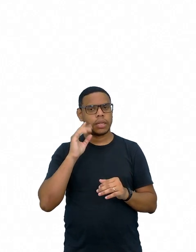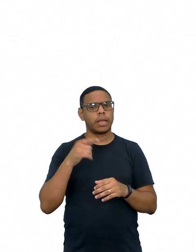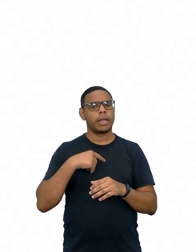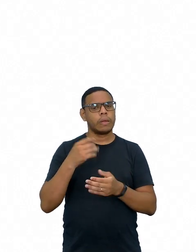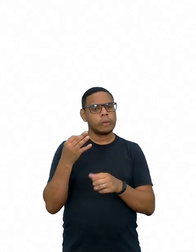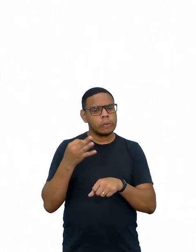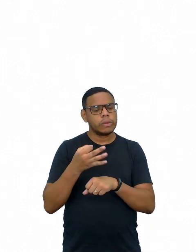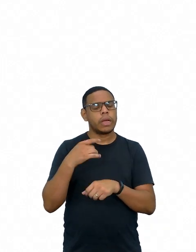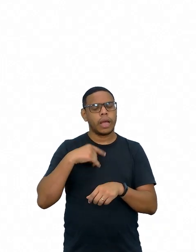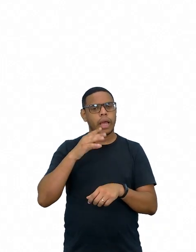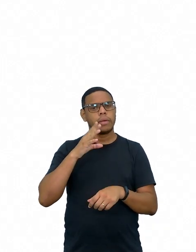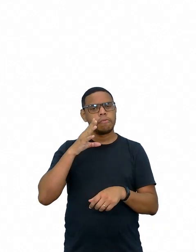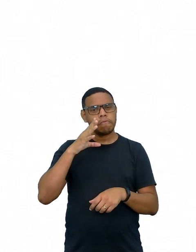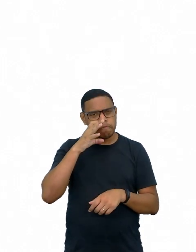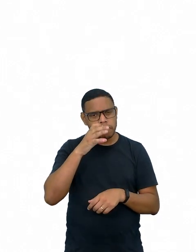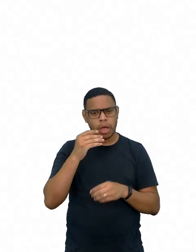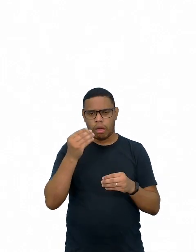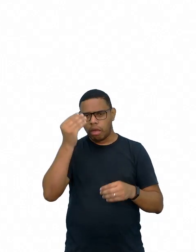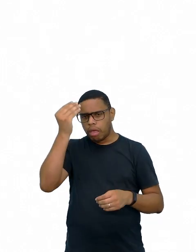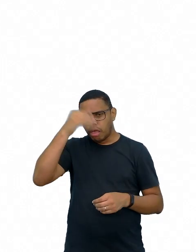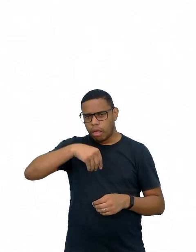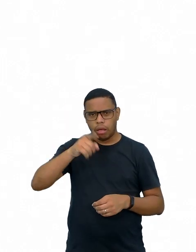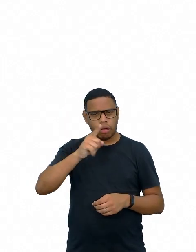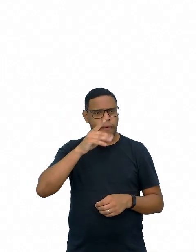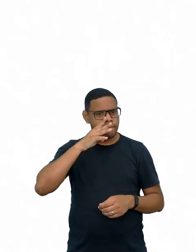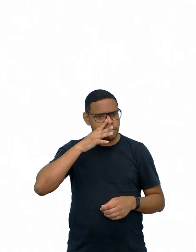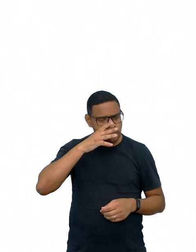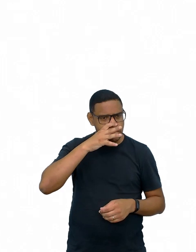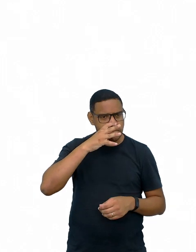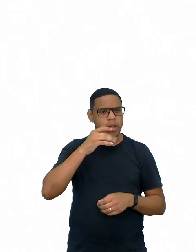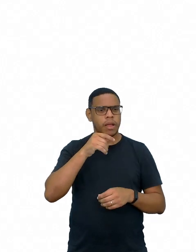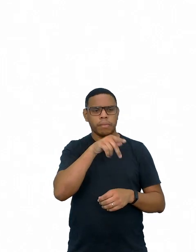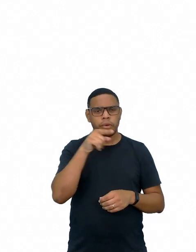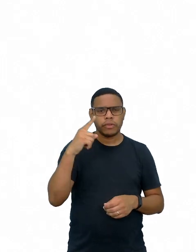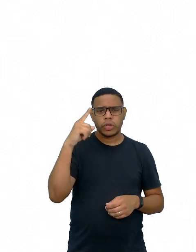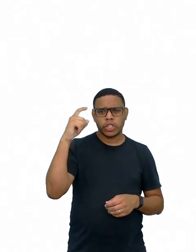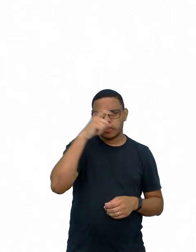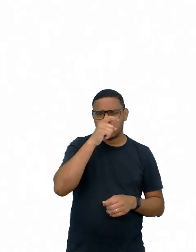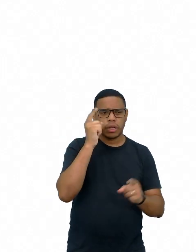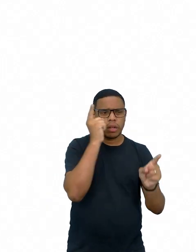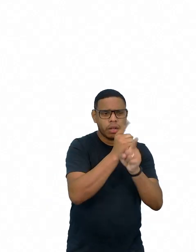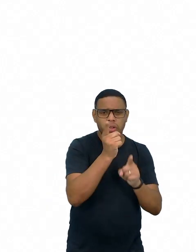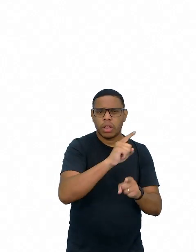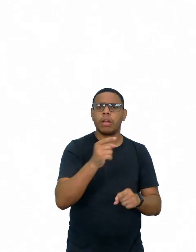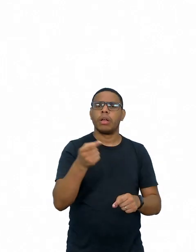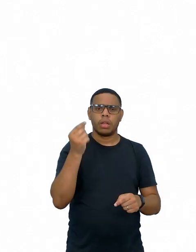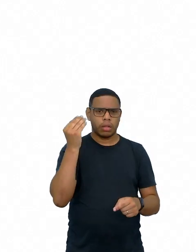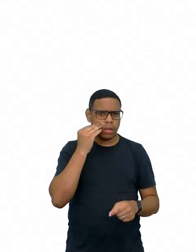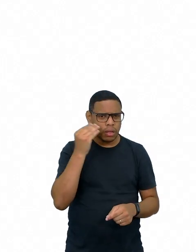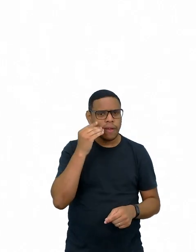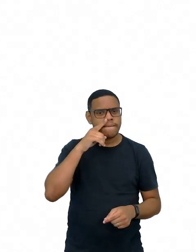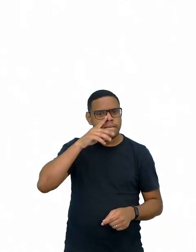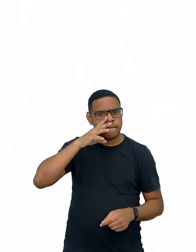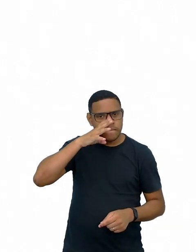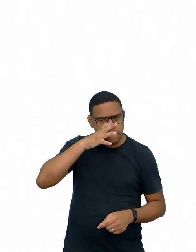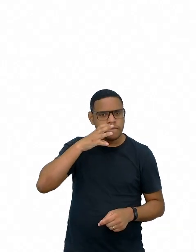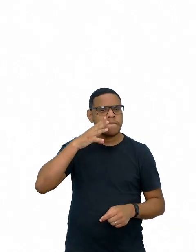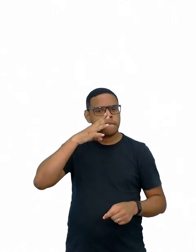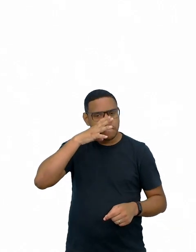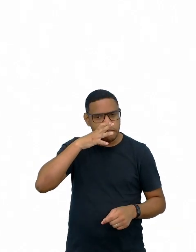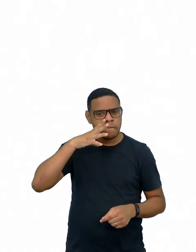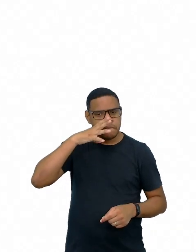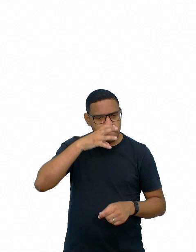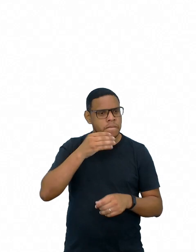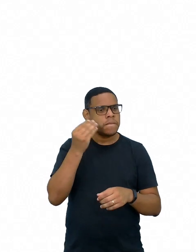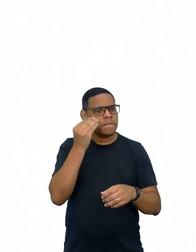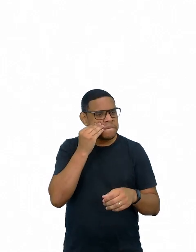persistência, não posso desistir. Professor, está difícil, eu não achei a pesquisa. Não, gente, vamos lá, estamos com vocês, nós vamos conseguir.